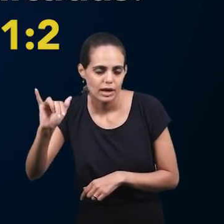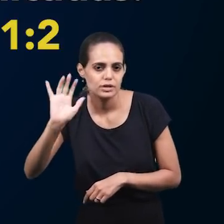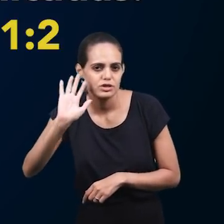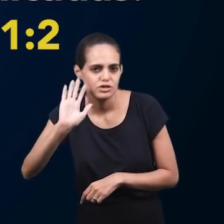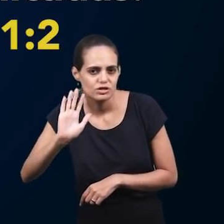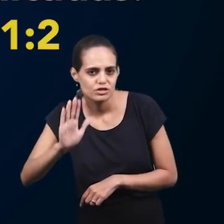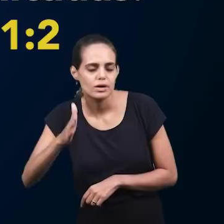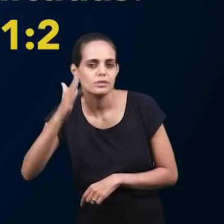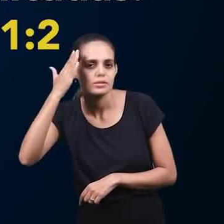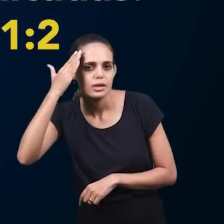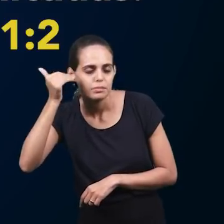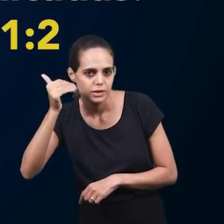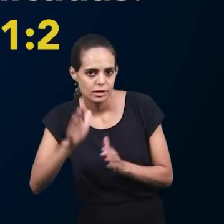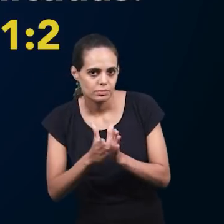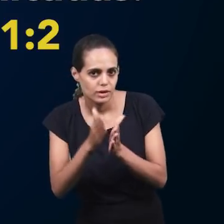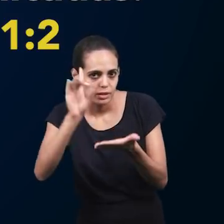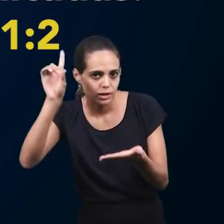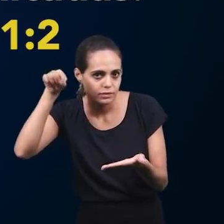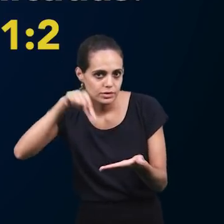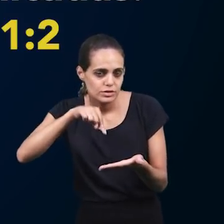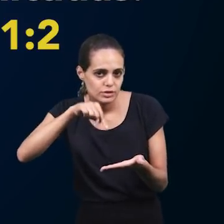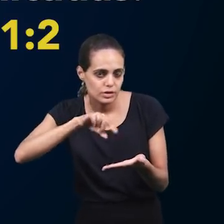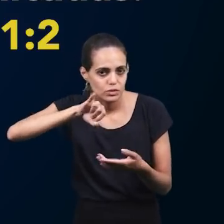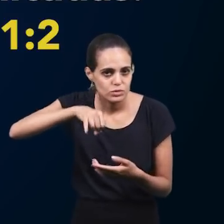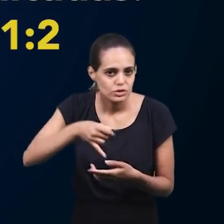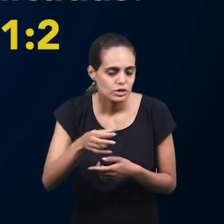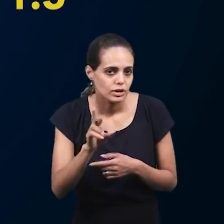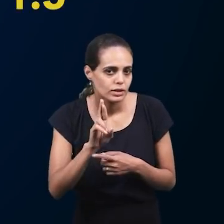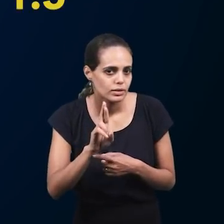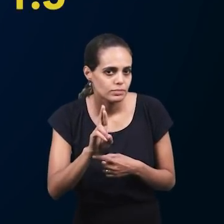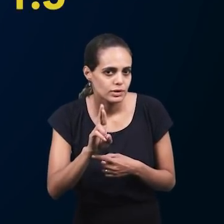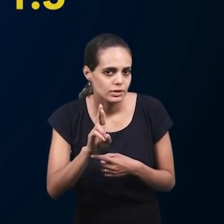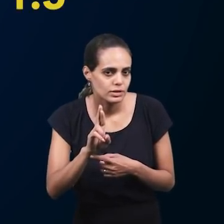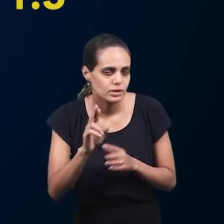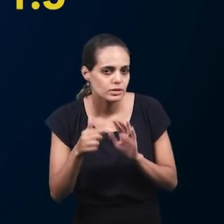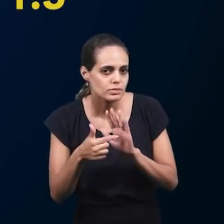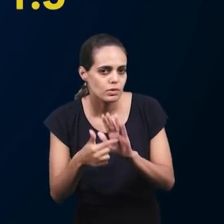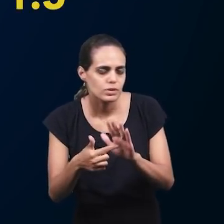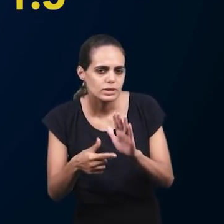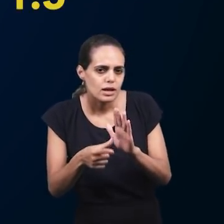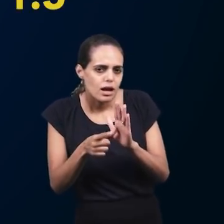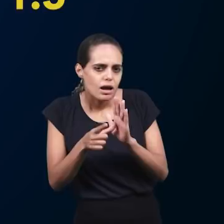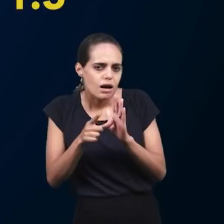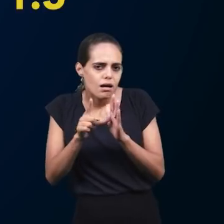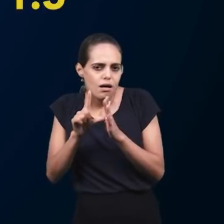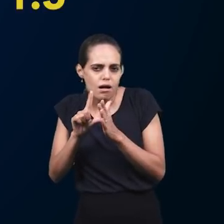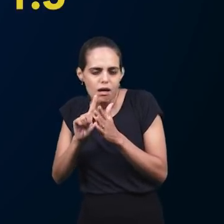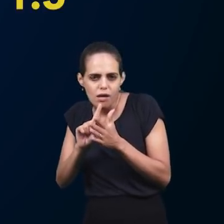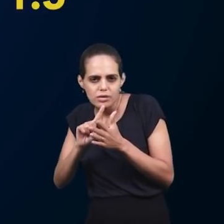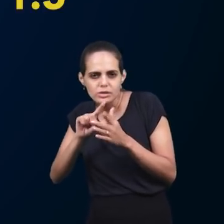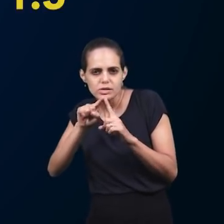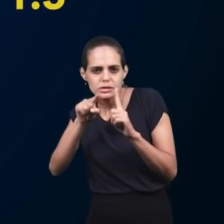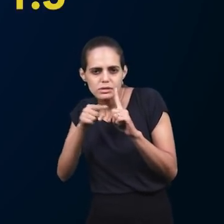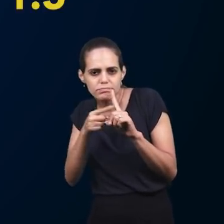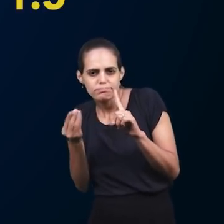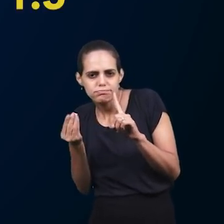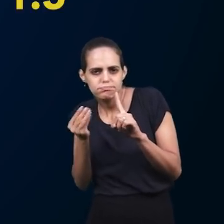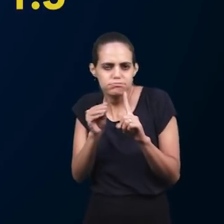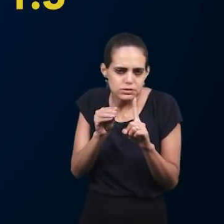Pai, como a palavra nos fala, lá em Jeremias 1:5, que antes que eu te formasse no